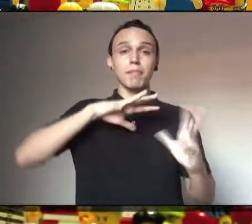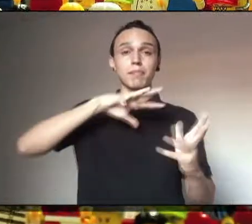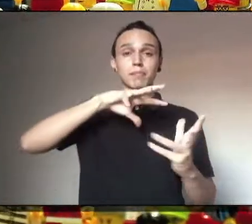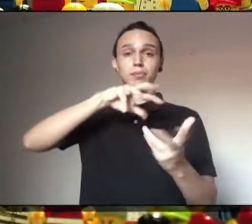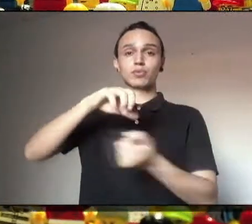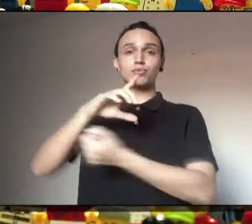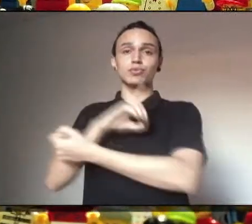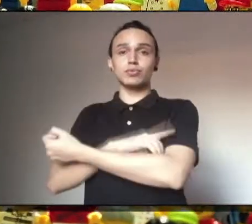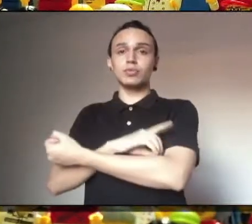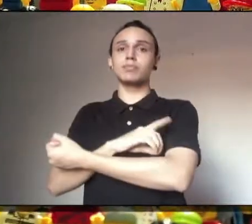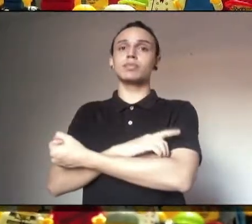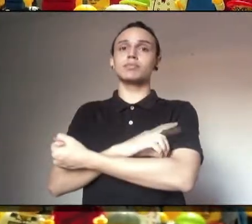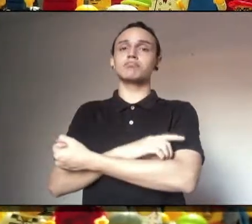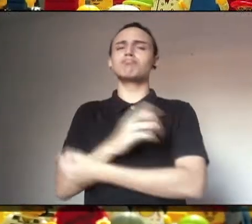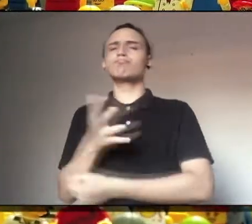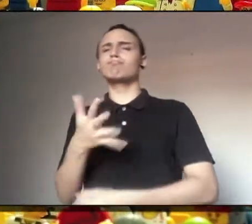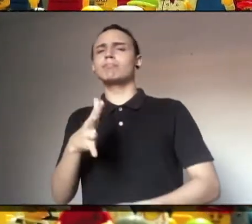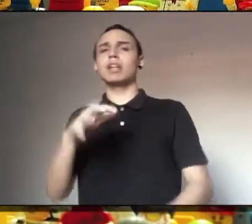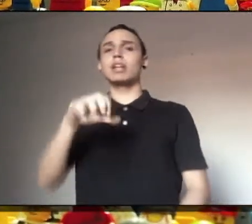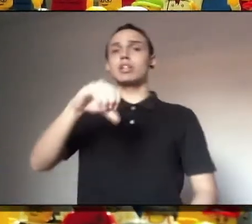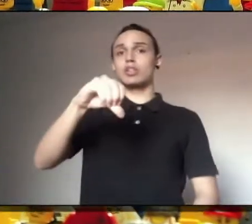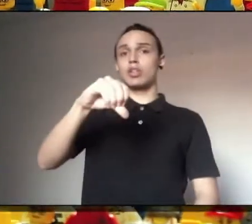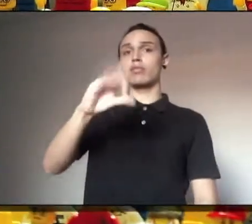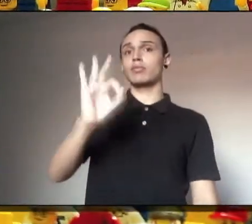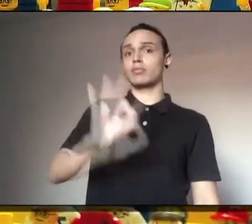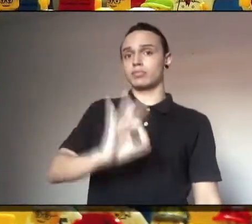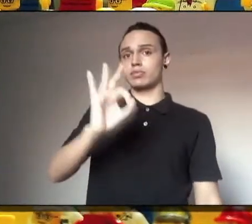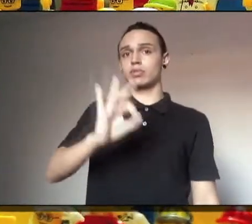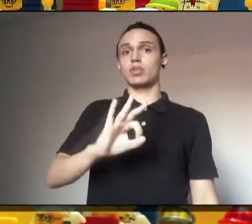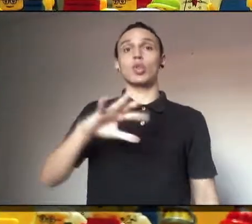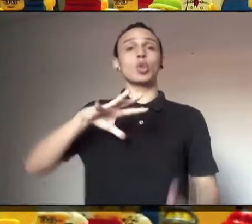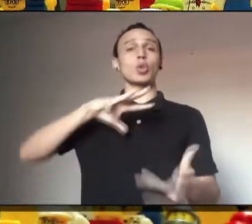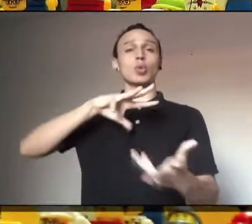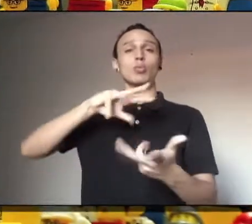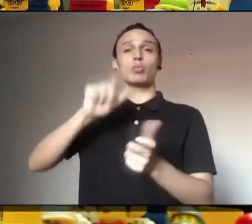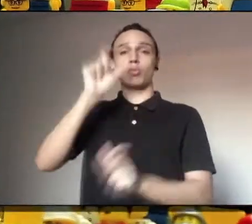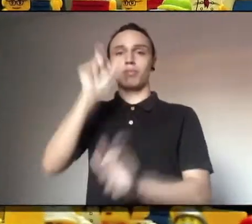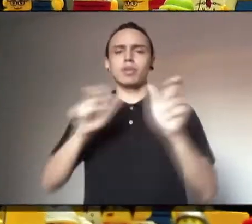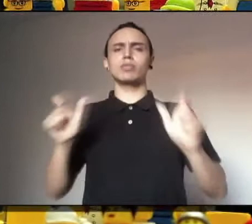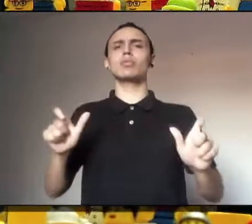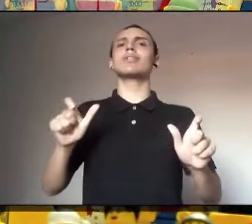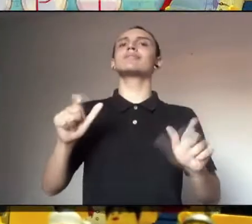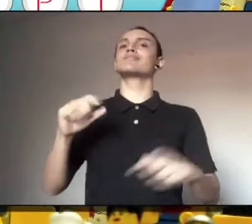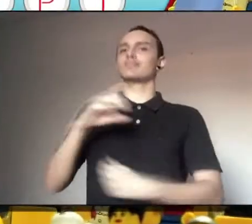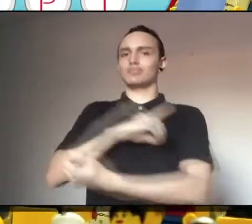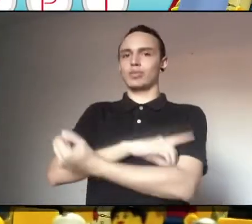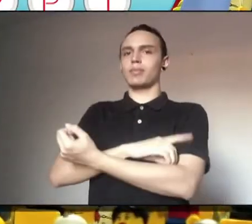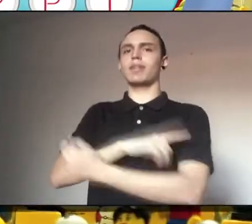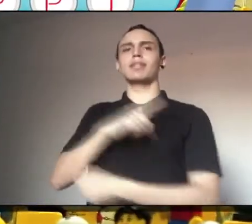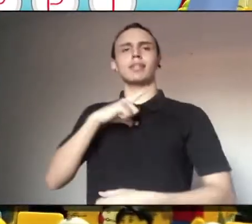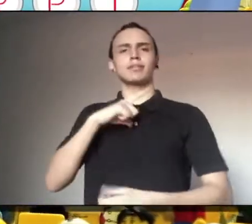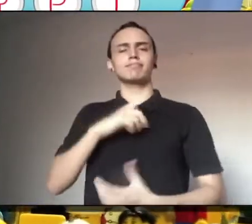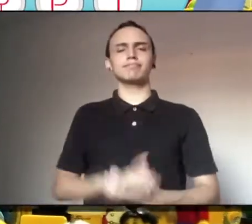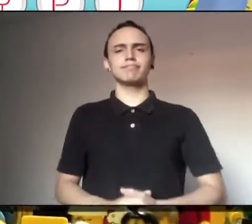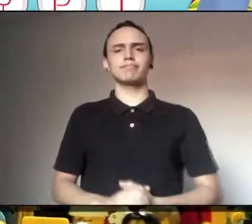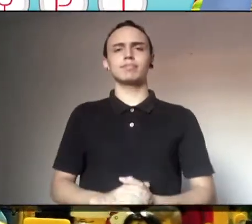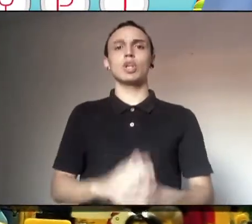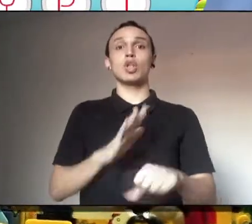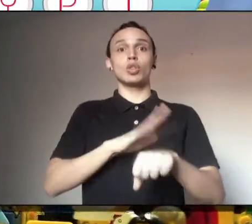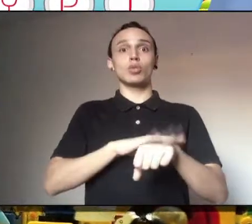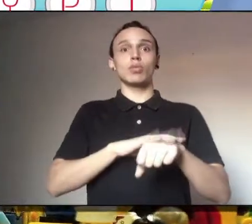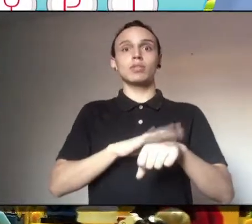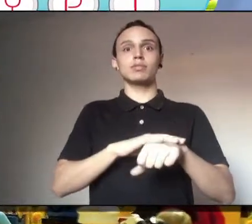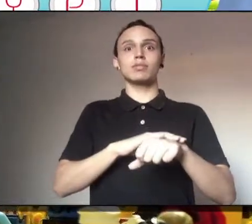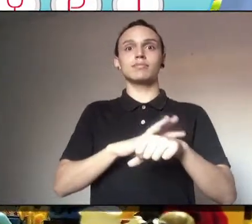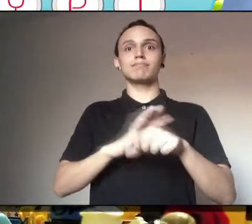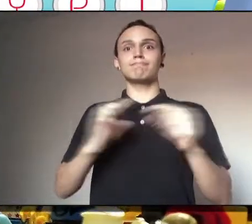Federação Internacional de Diabetes estima que cerca de 9% da população mundial tem diabetes, uma doença